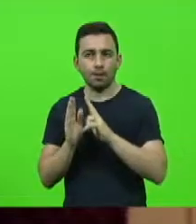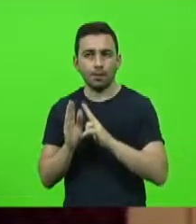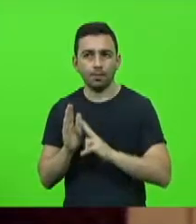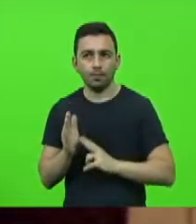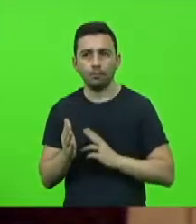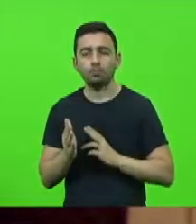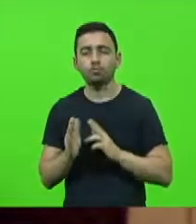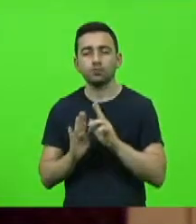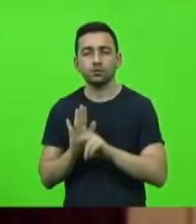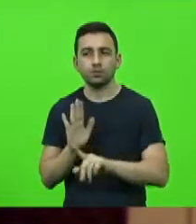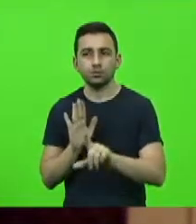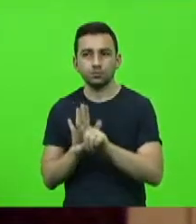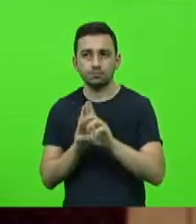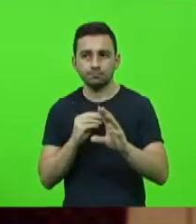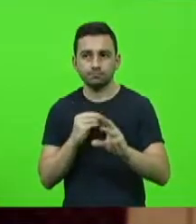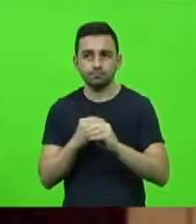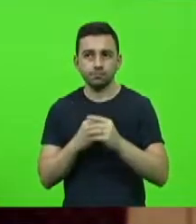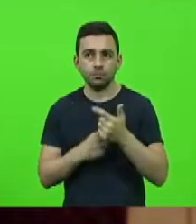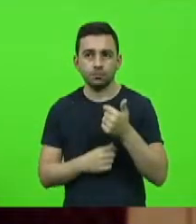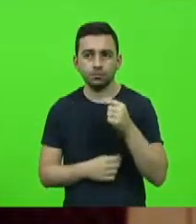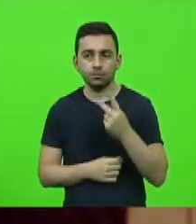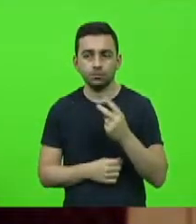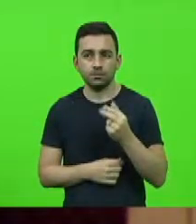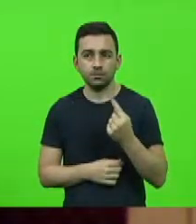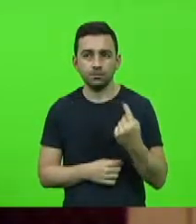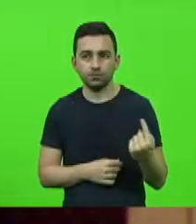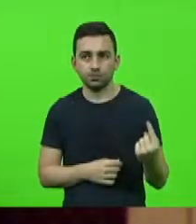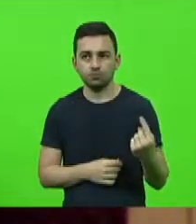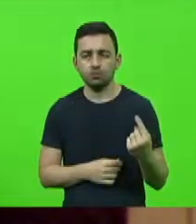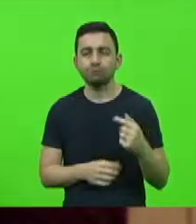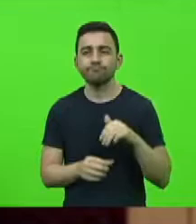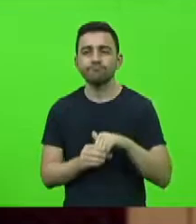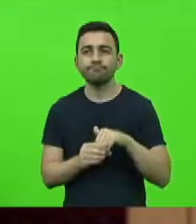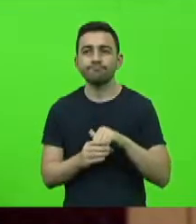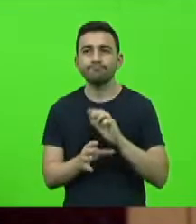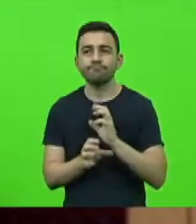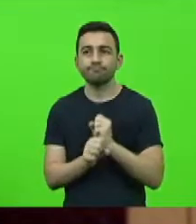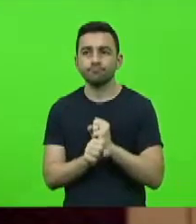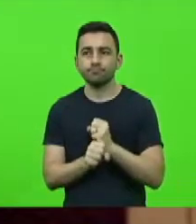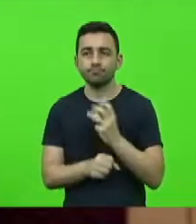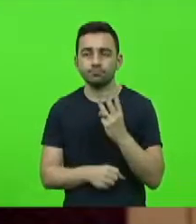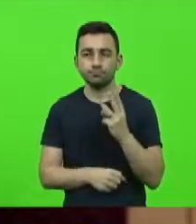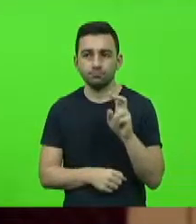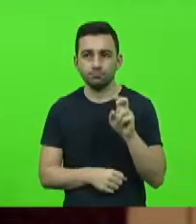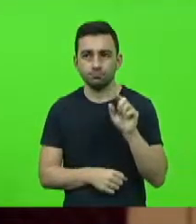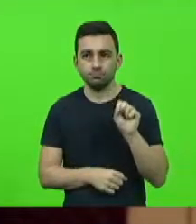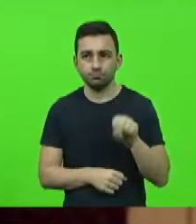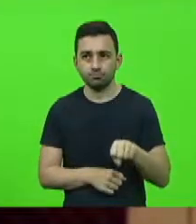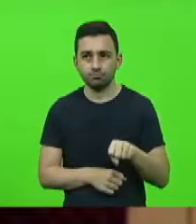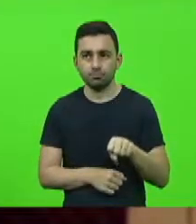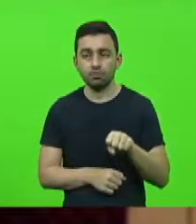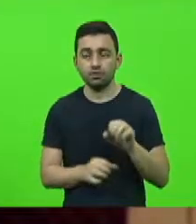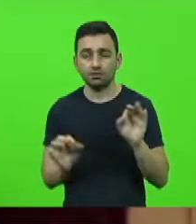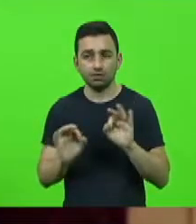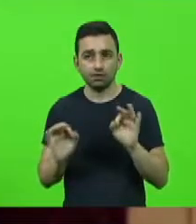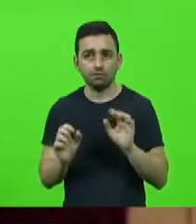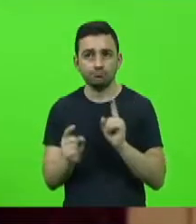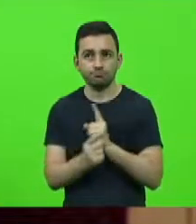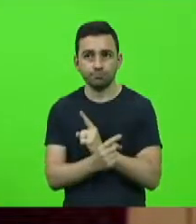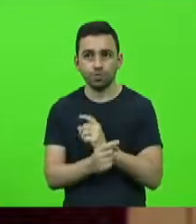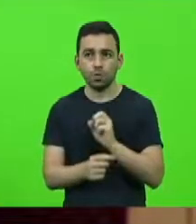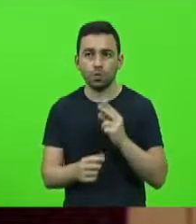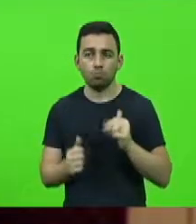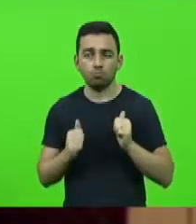de lei complementar número 12/2021, obtendo a seguinte votação: 35 votos sim e sem nenhum voto contrário ou